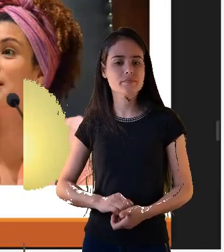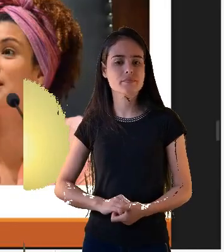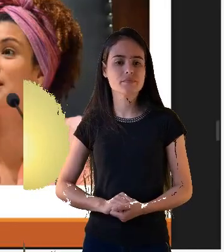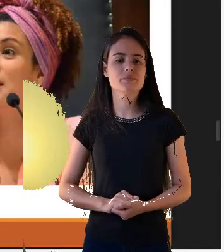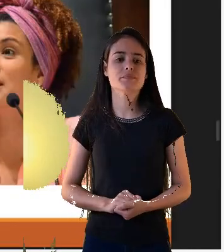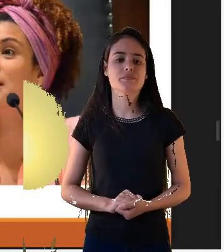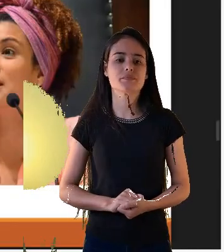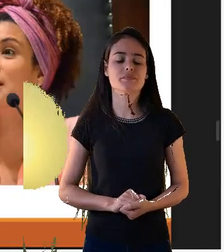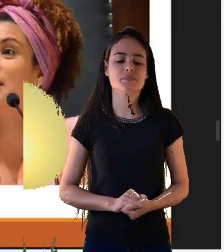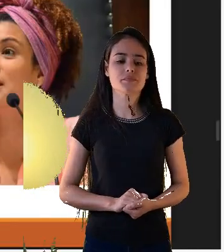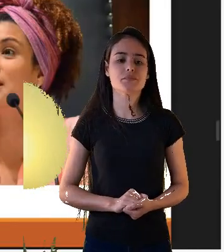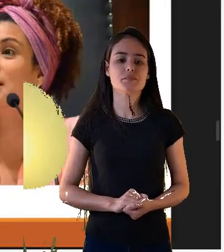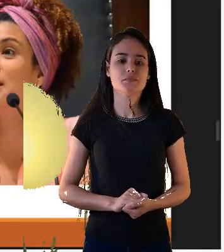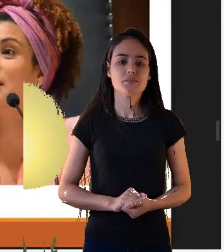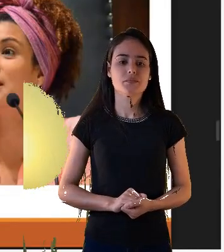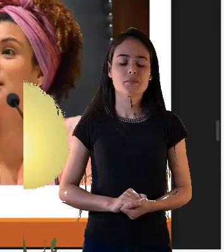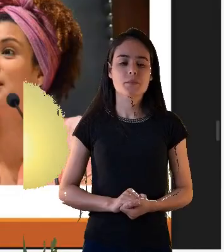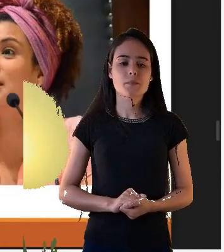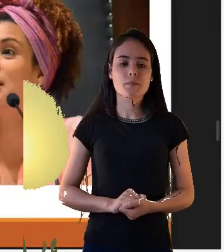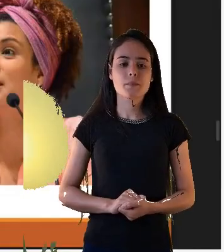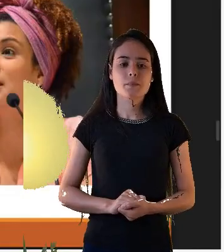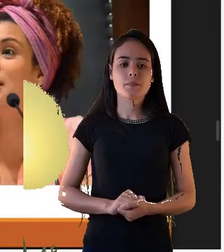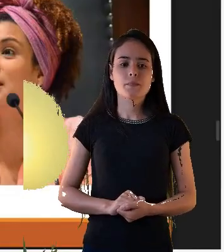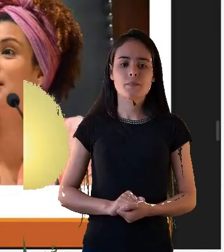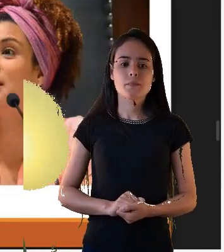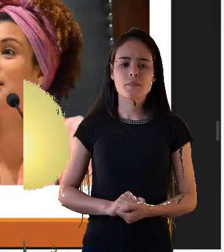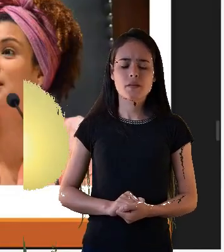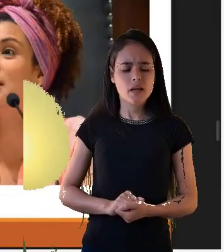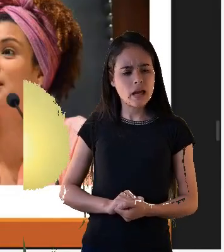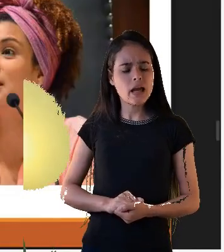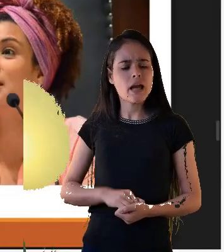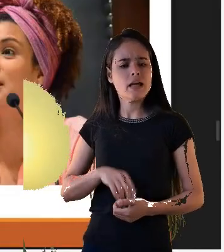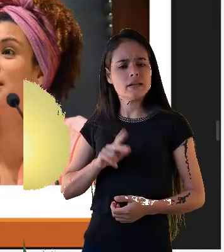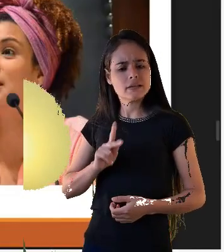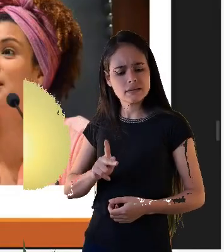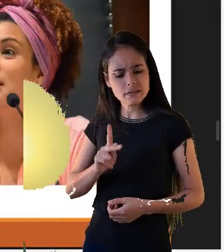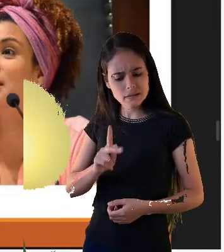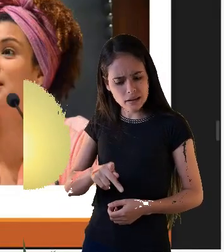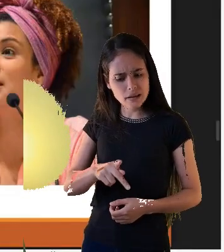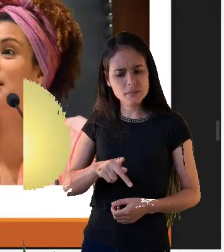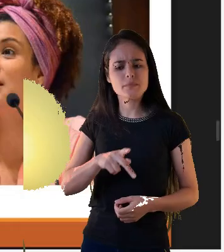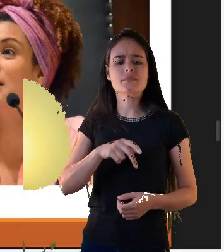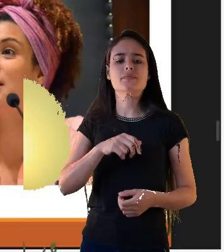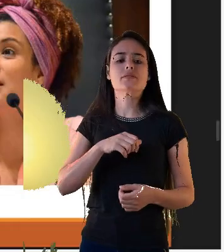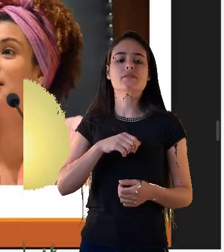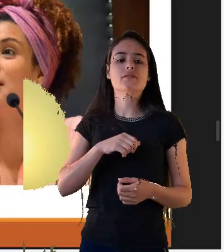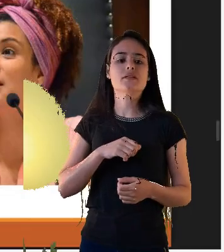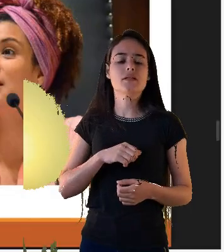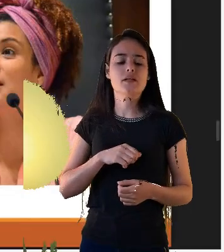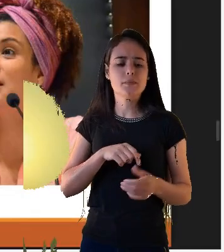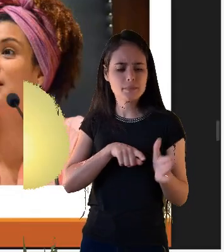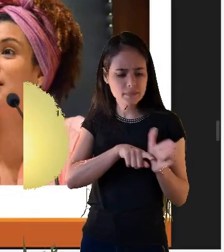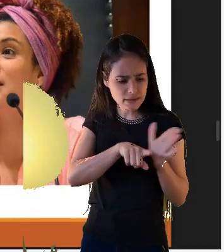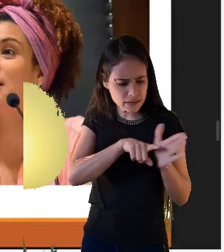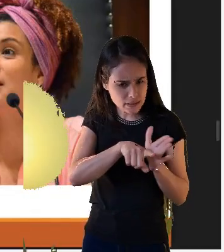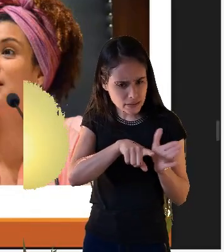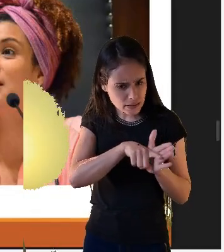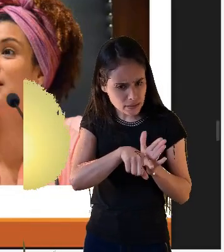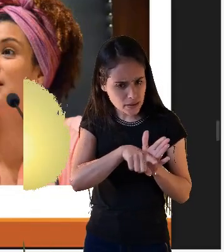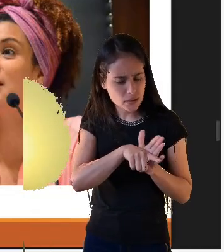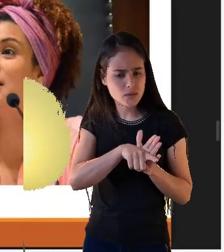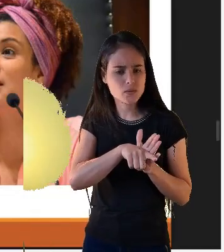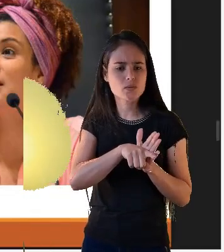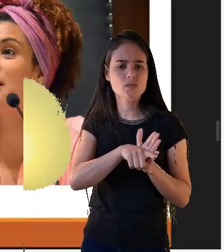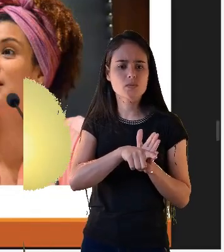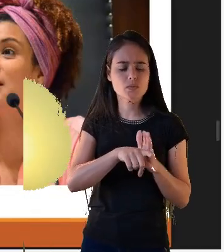E estamos cobrando, né, ainda respostas e punição, né, para os assassinos